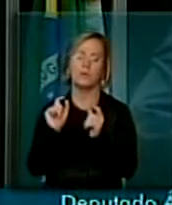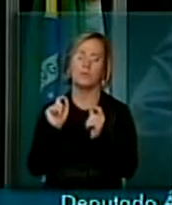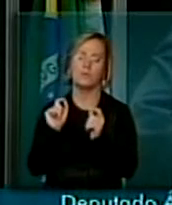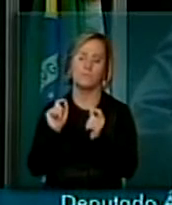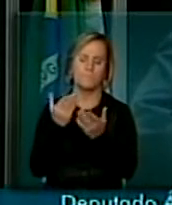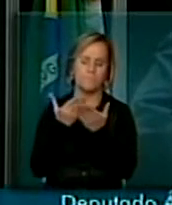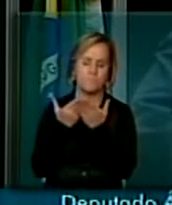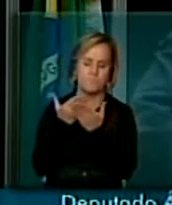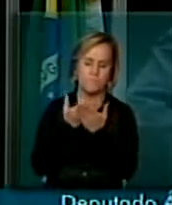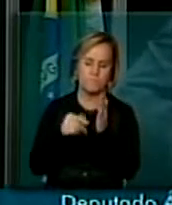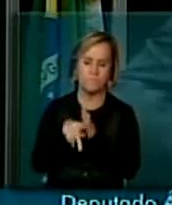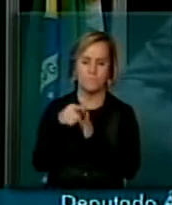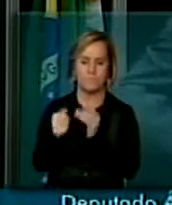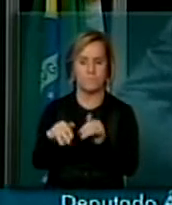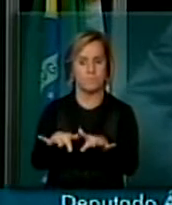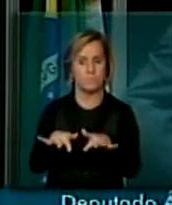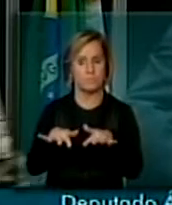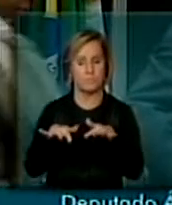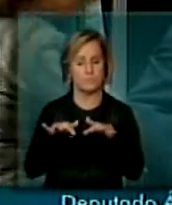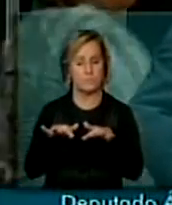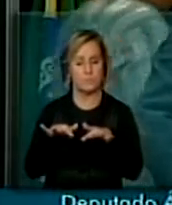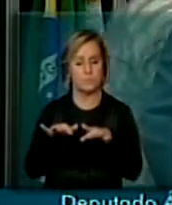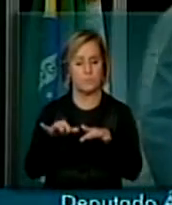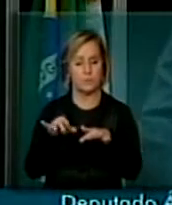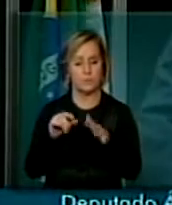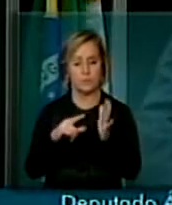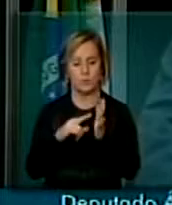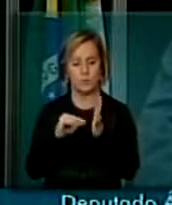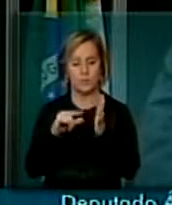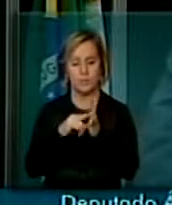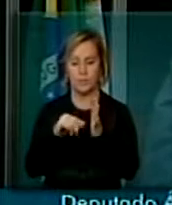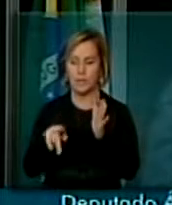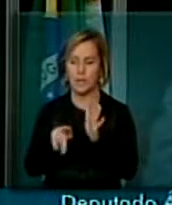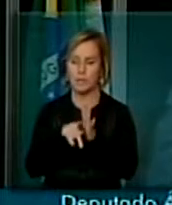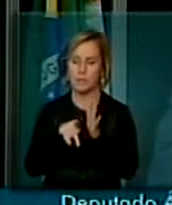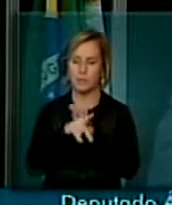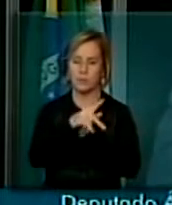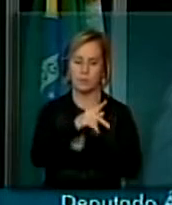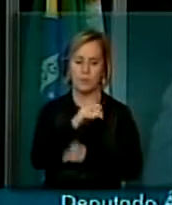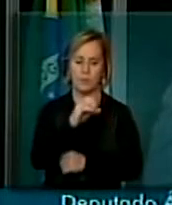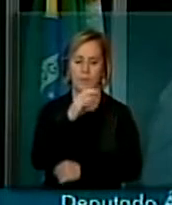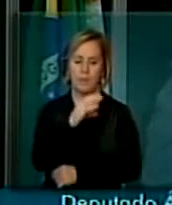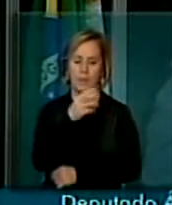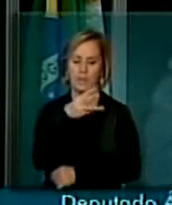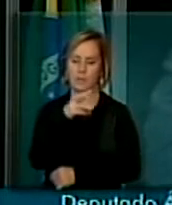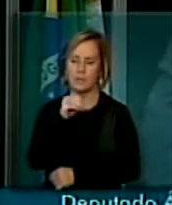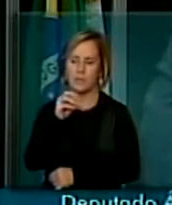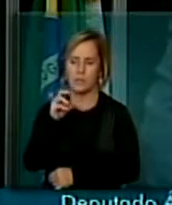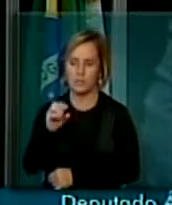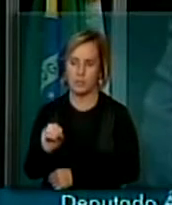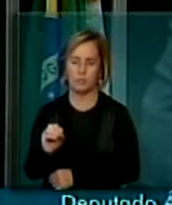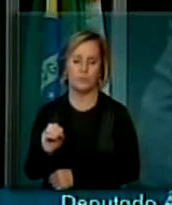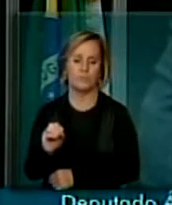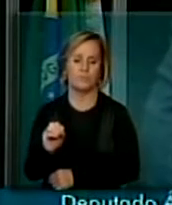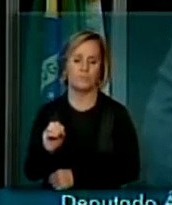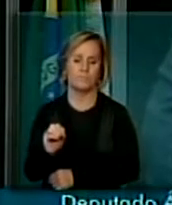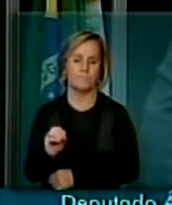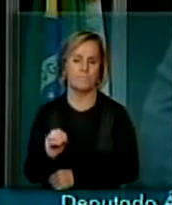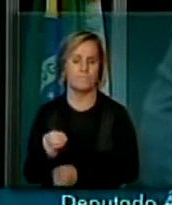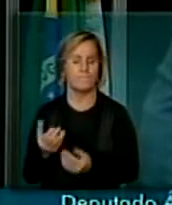apreciação pelo plenário desta Casa dos destaques apresentados pela liderança do PT